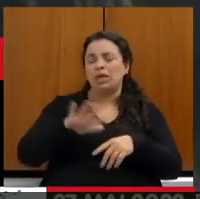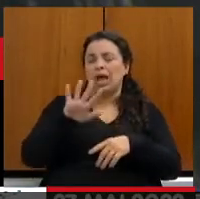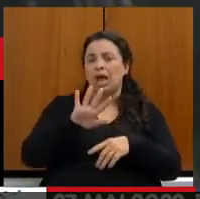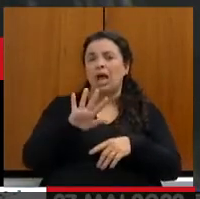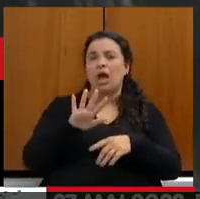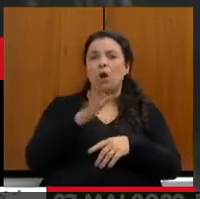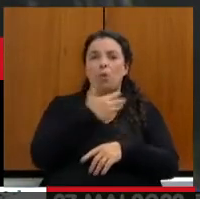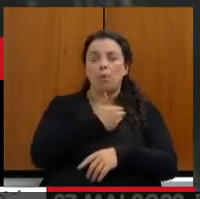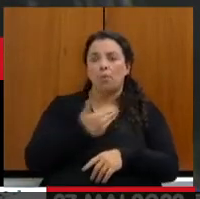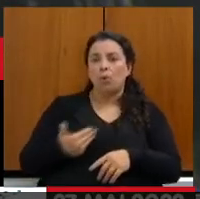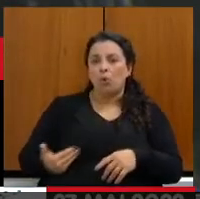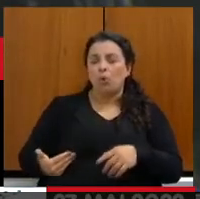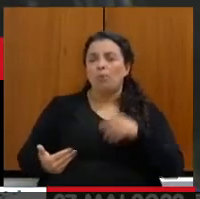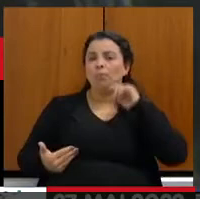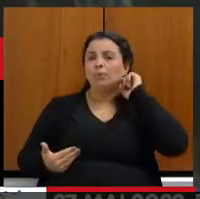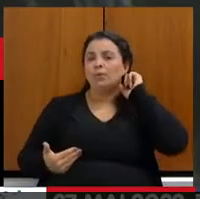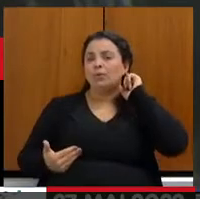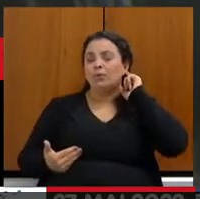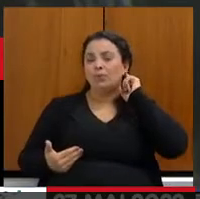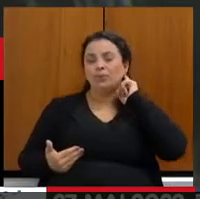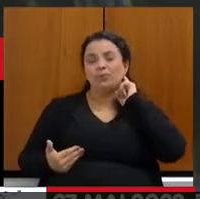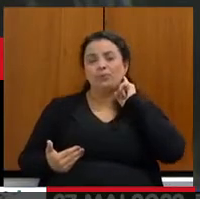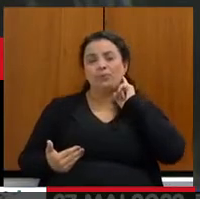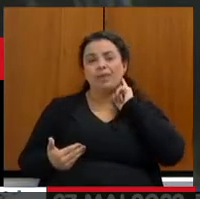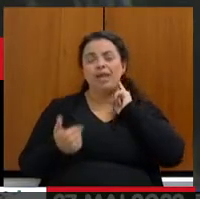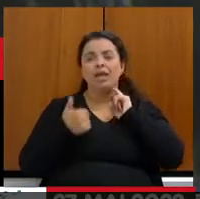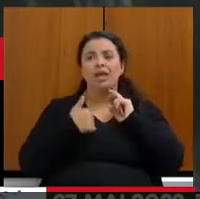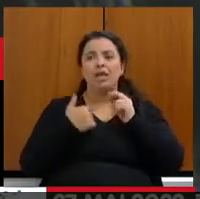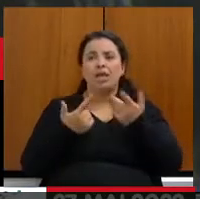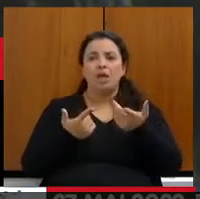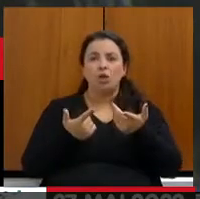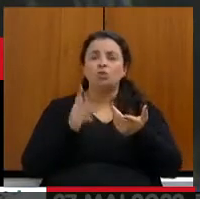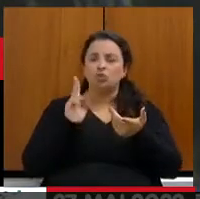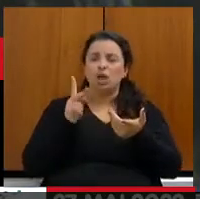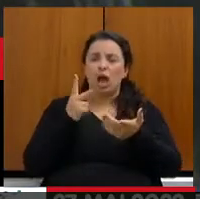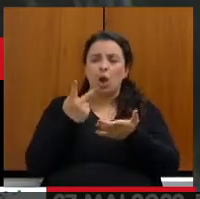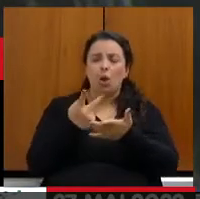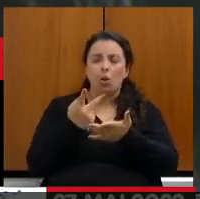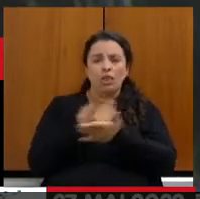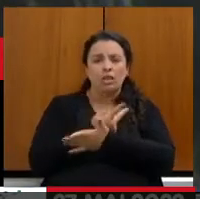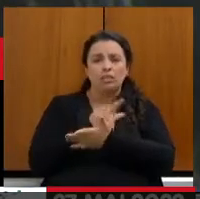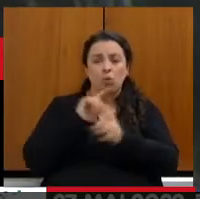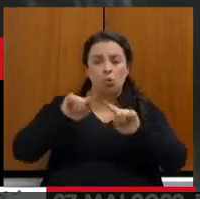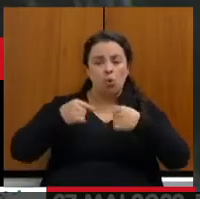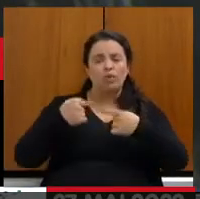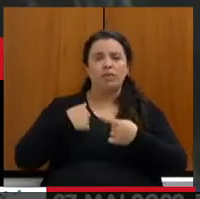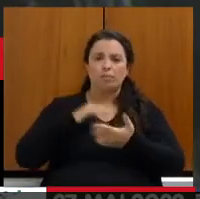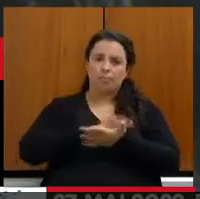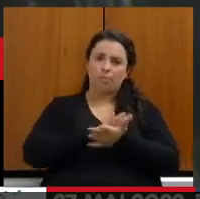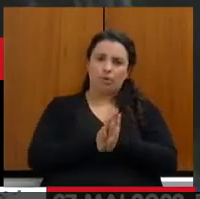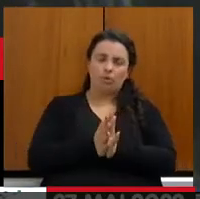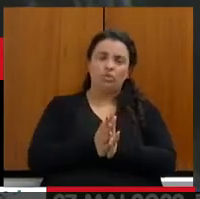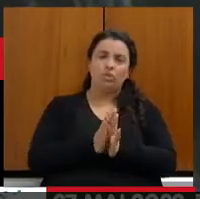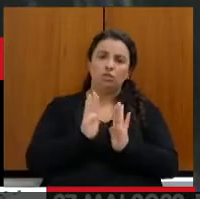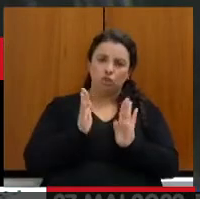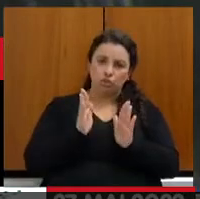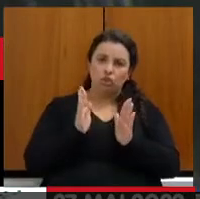público e eu quero tipo assim eu já tive um preconceito fiz um